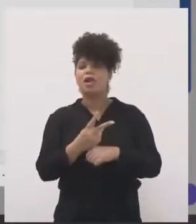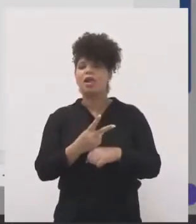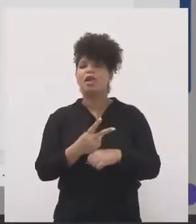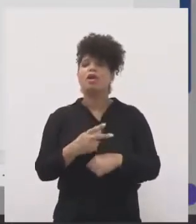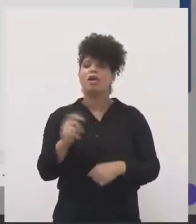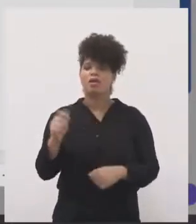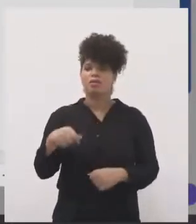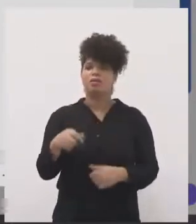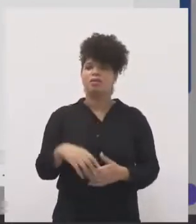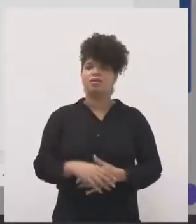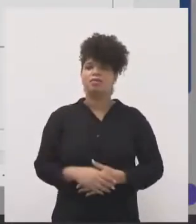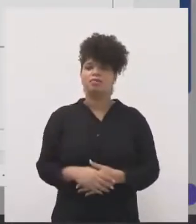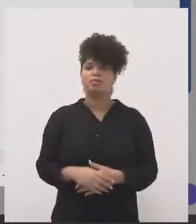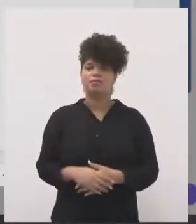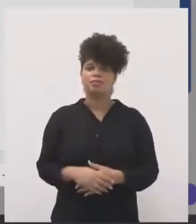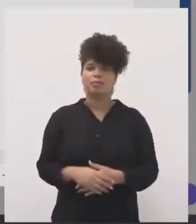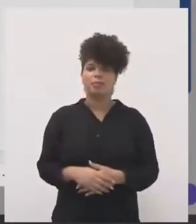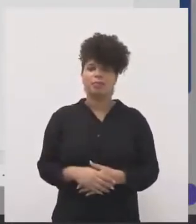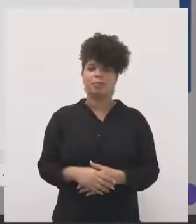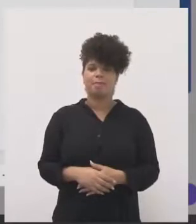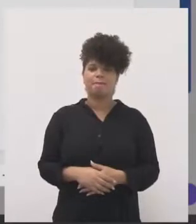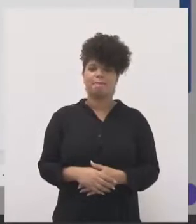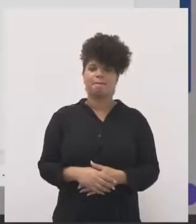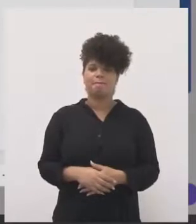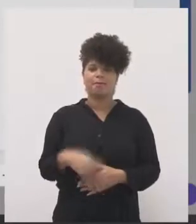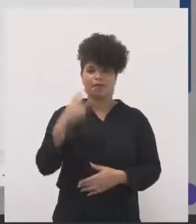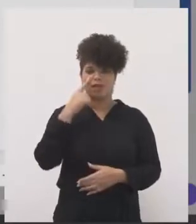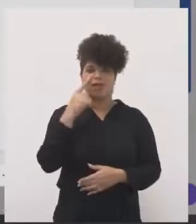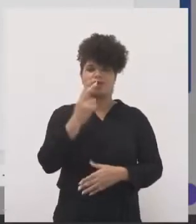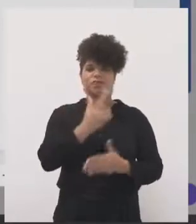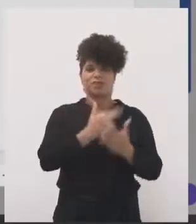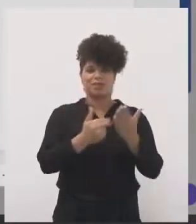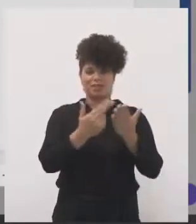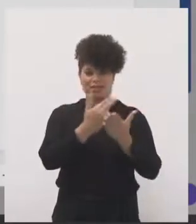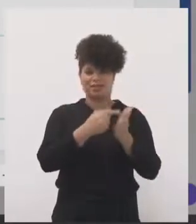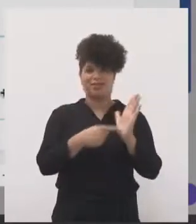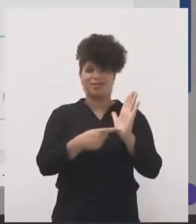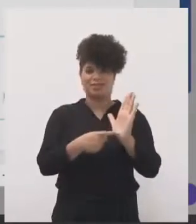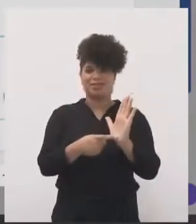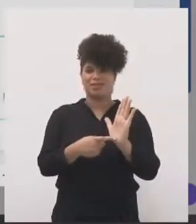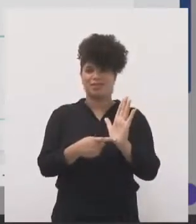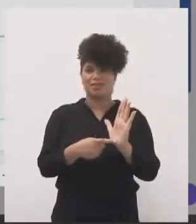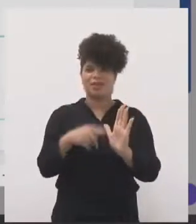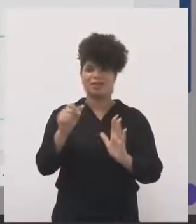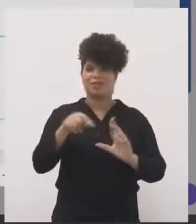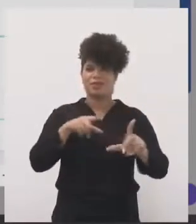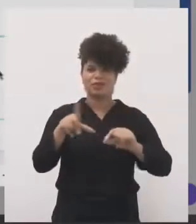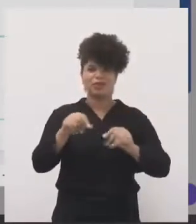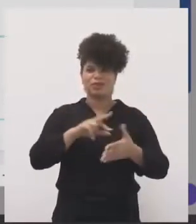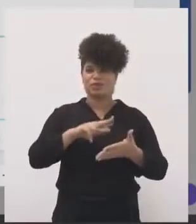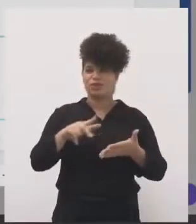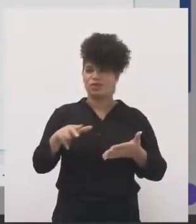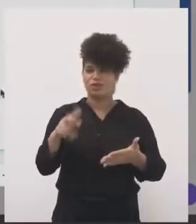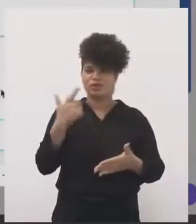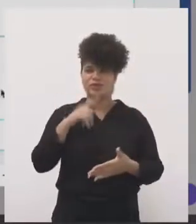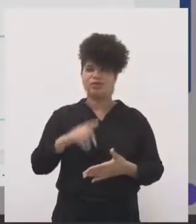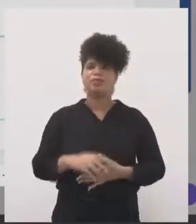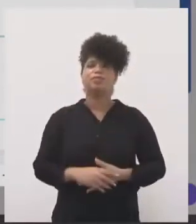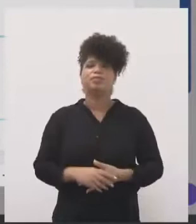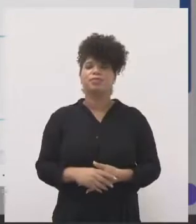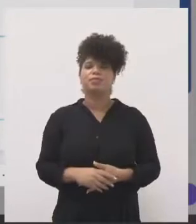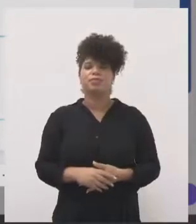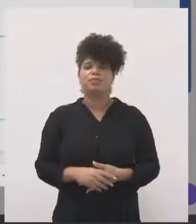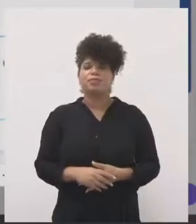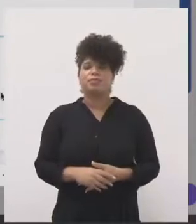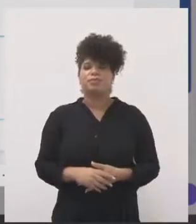e colocar uns desenhos, ou posso personalizar da forma que eu quiser, tá?